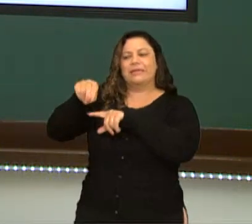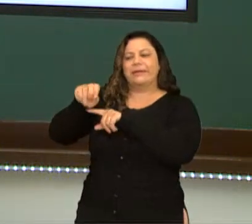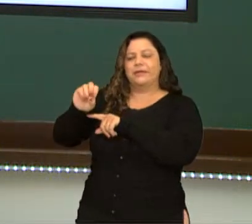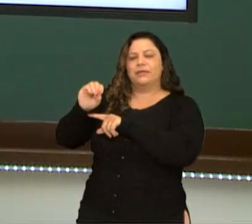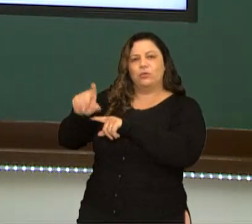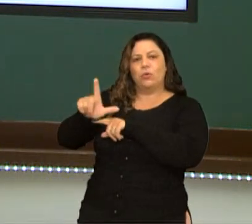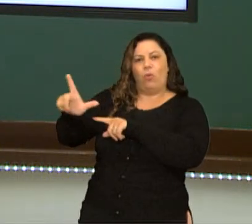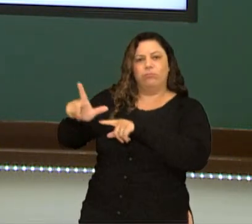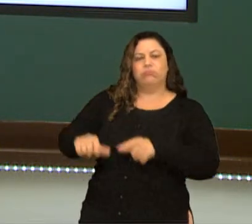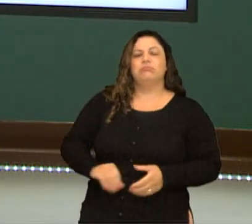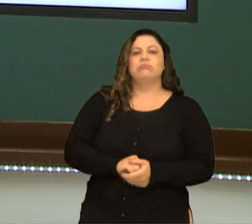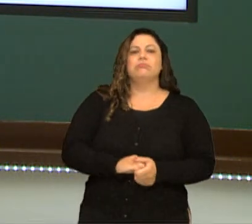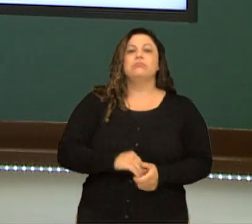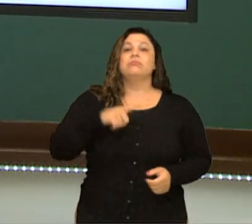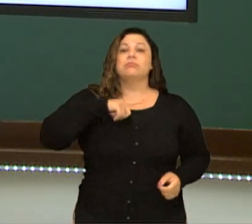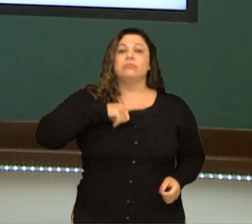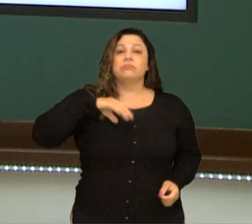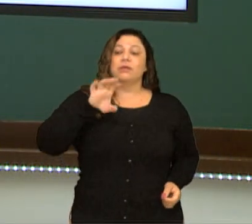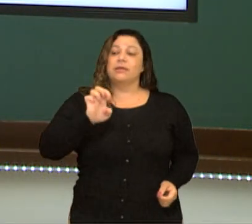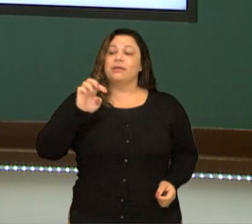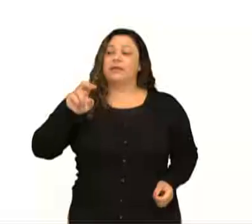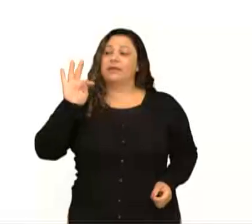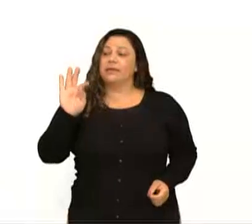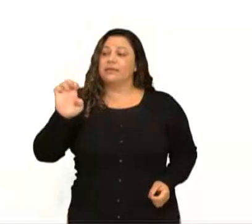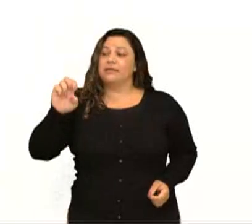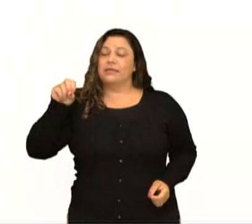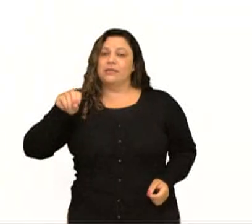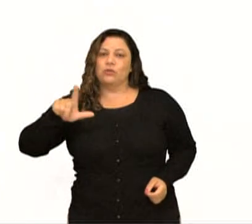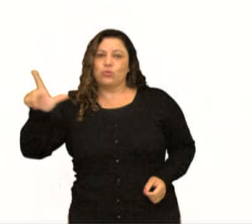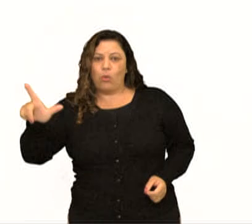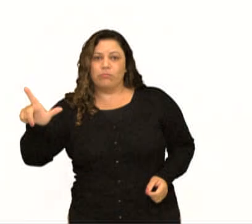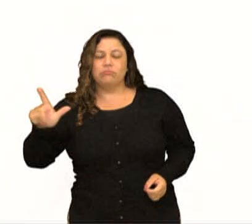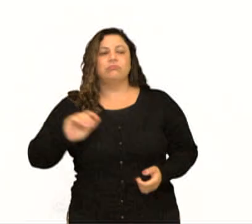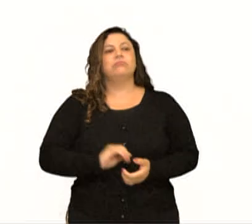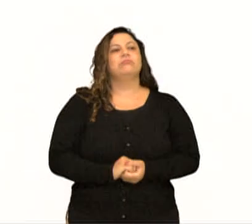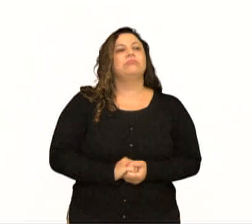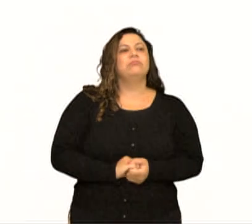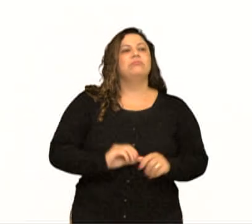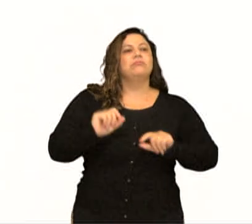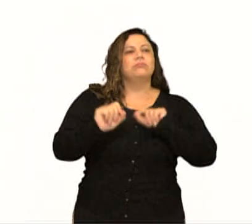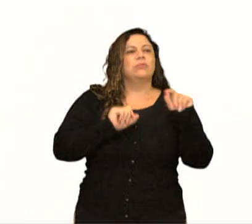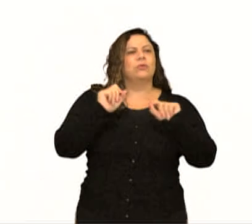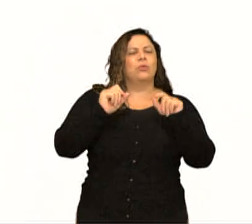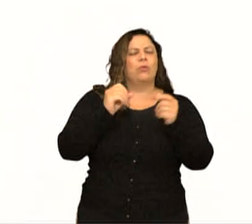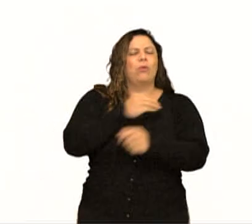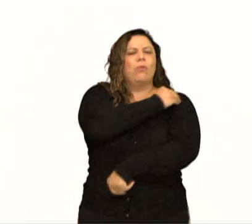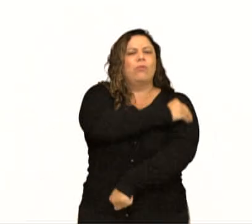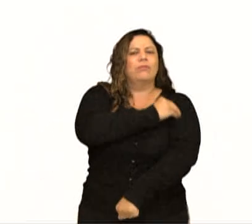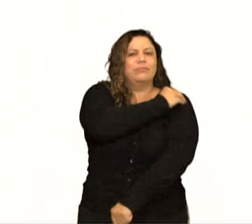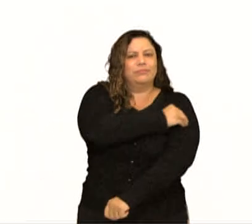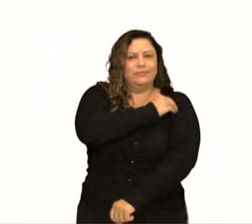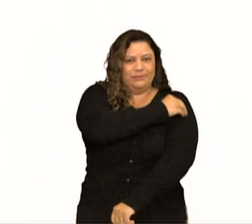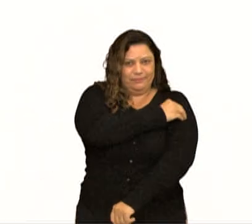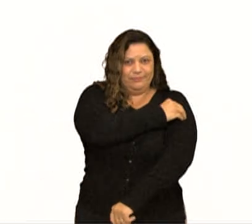aqui o etenol. O etenol, também conhecido como álcool de vinilo, ou álcool vinílico,